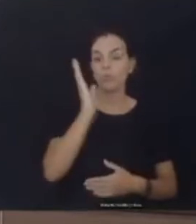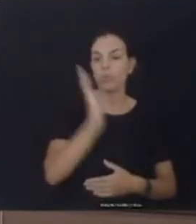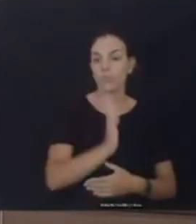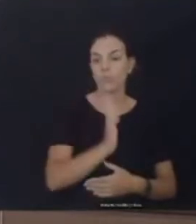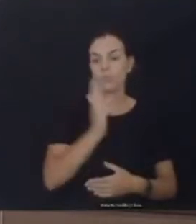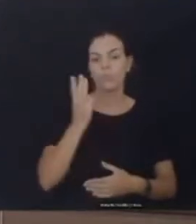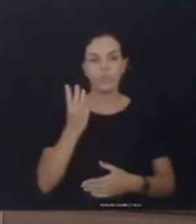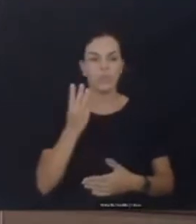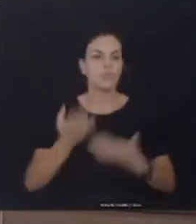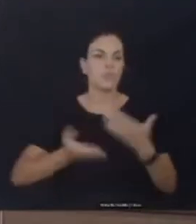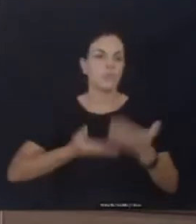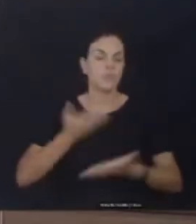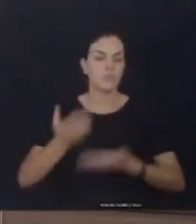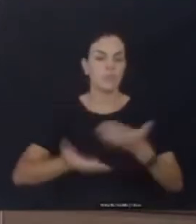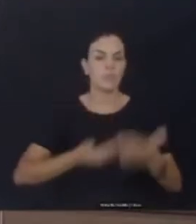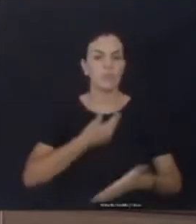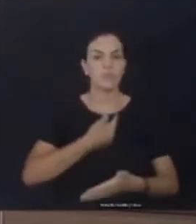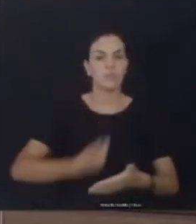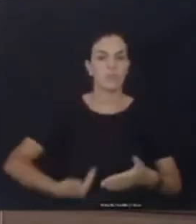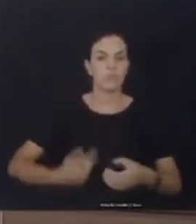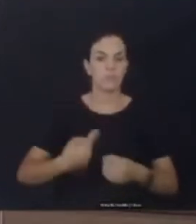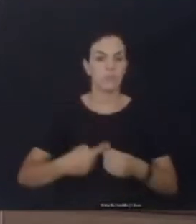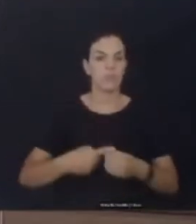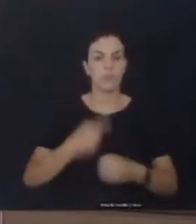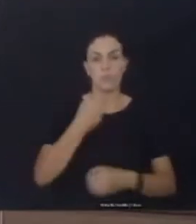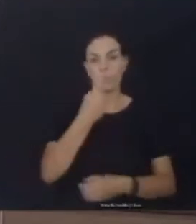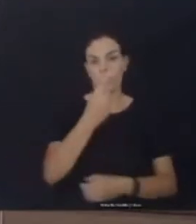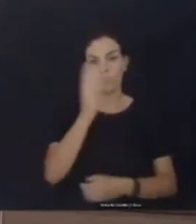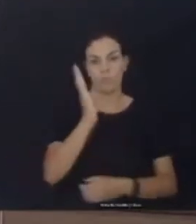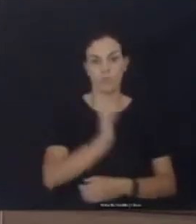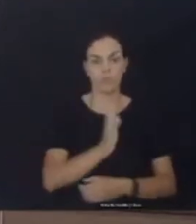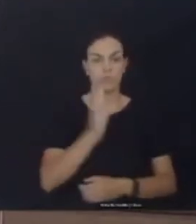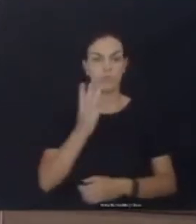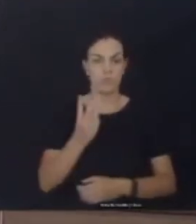públicos municipais, 1/3,